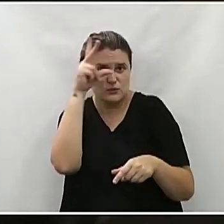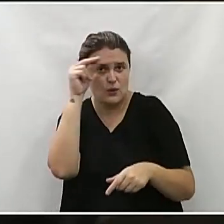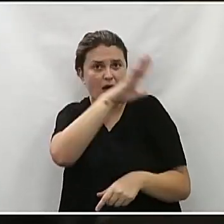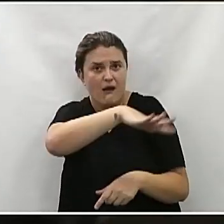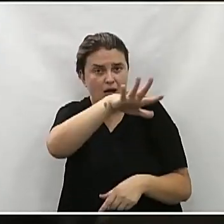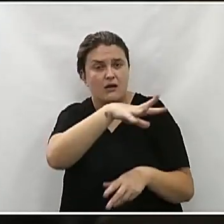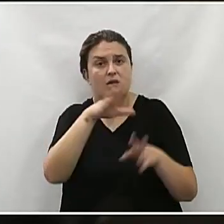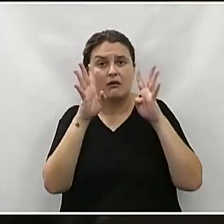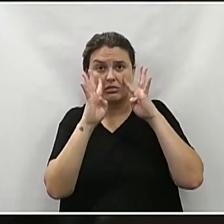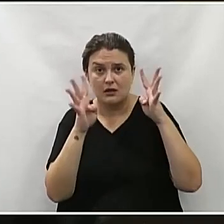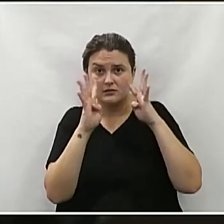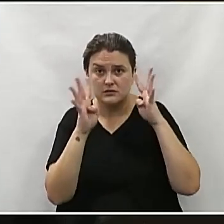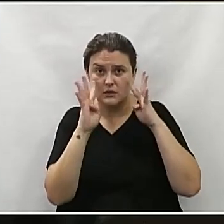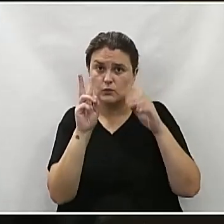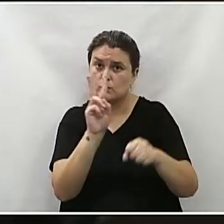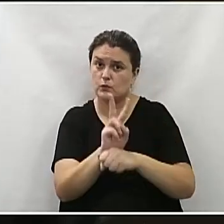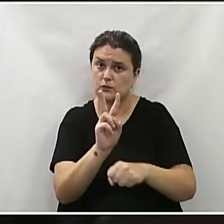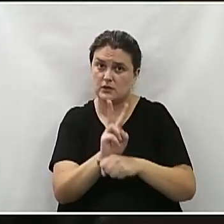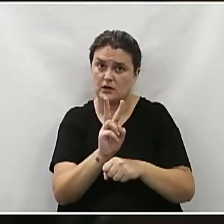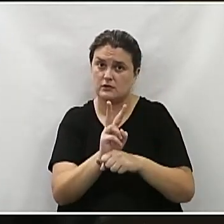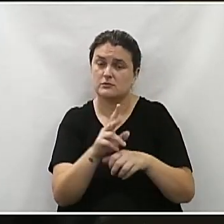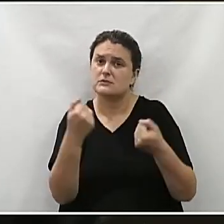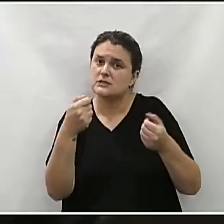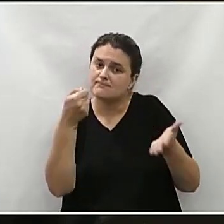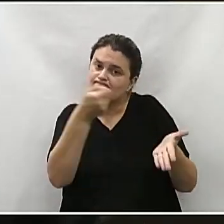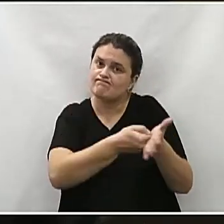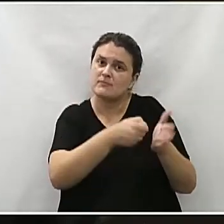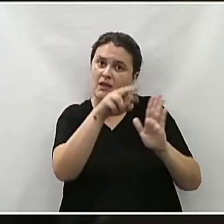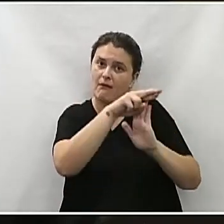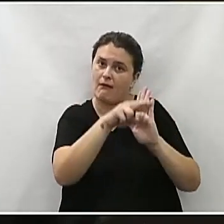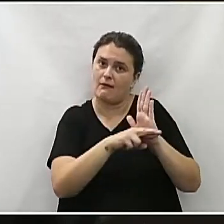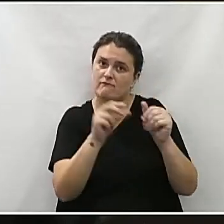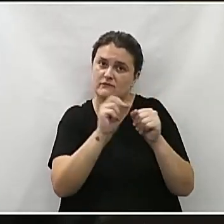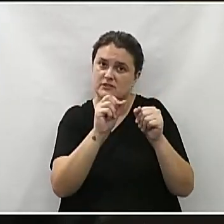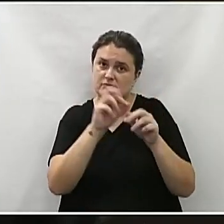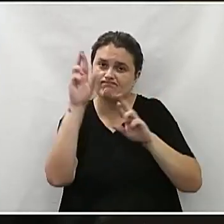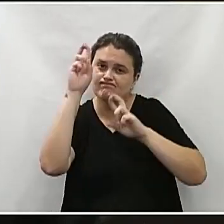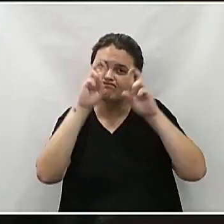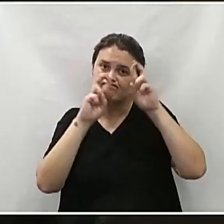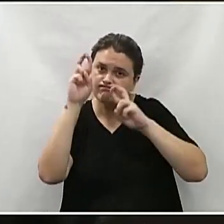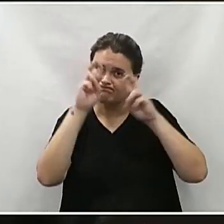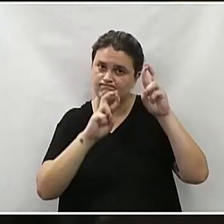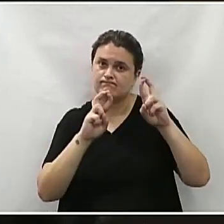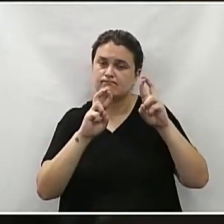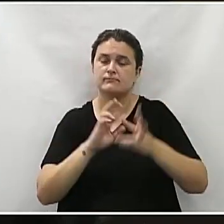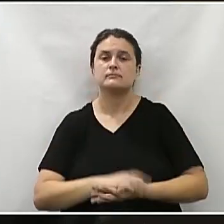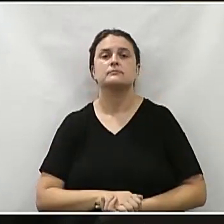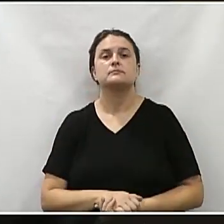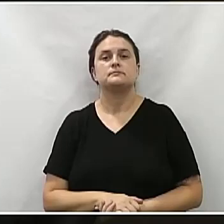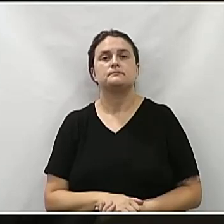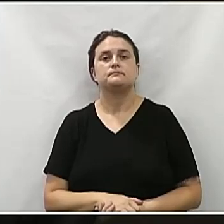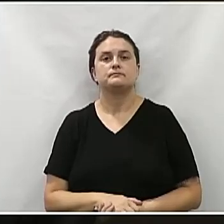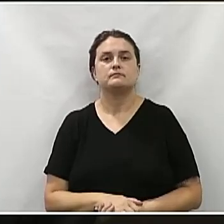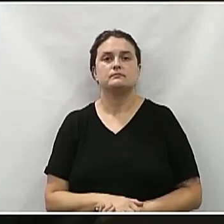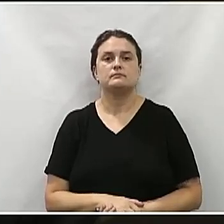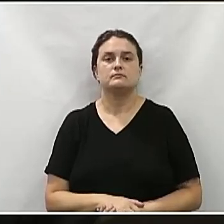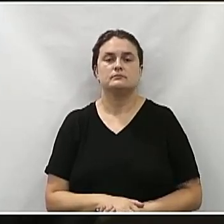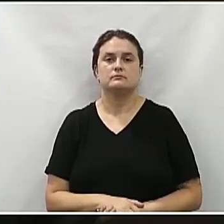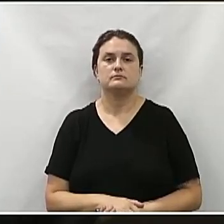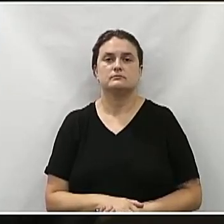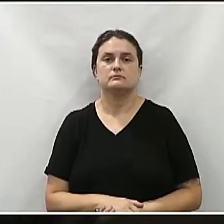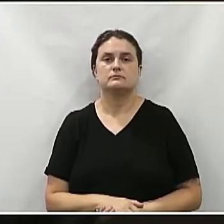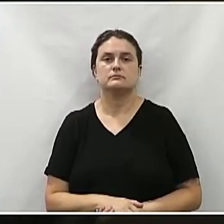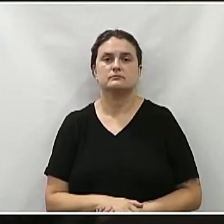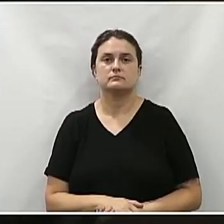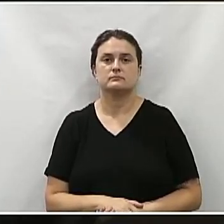tem um pouco maior rigor na fiscalização dessas publicidades que estão em